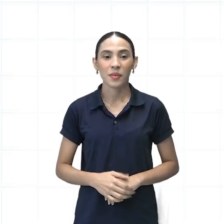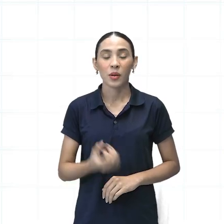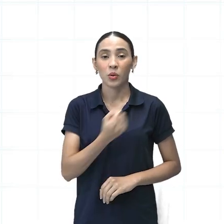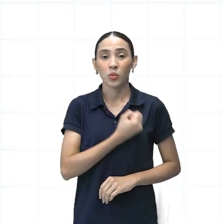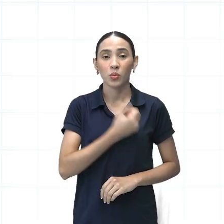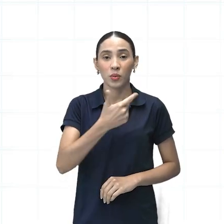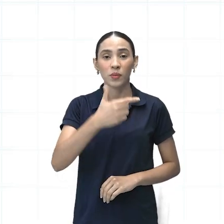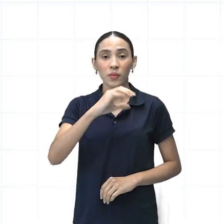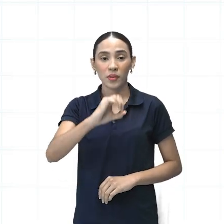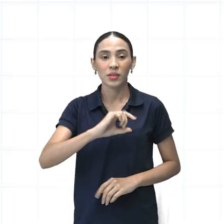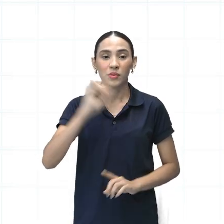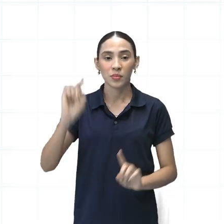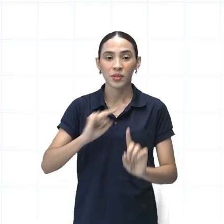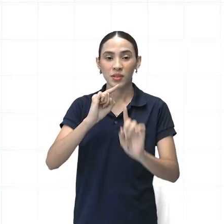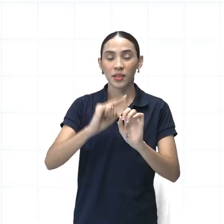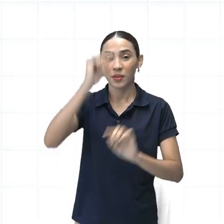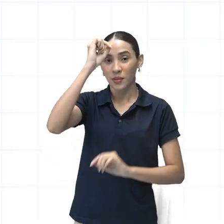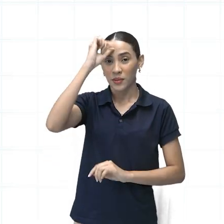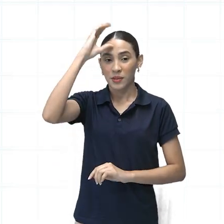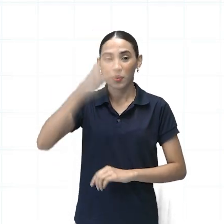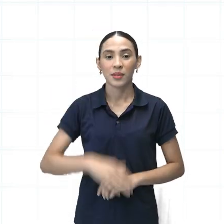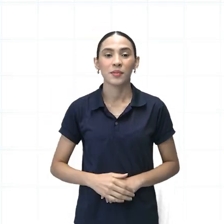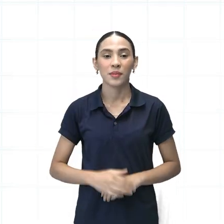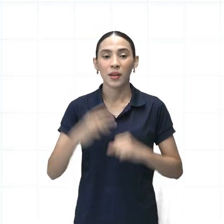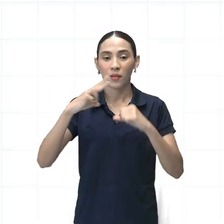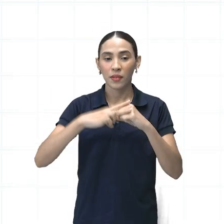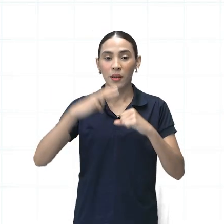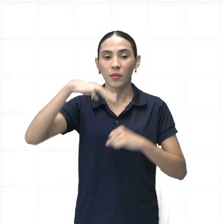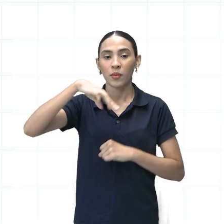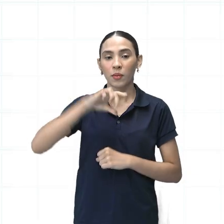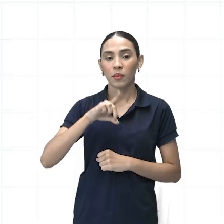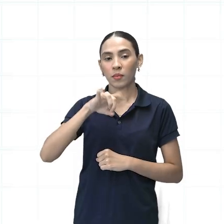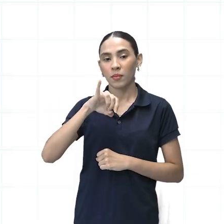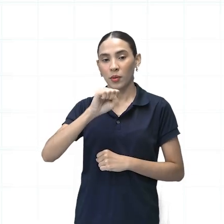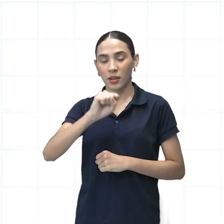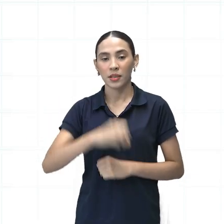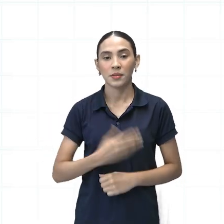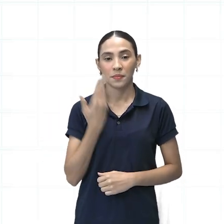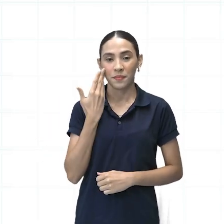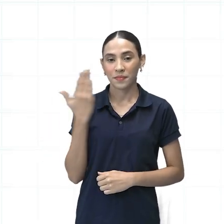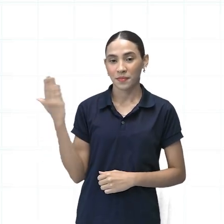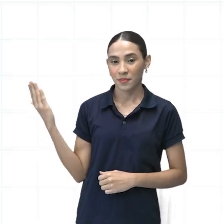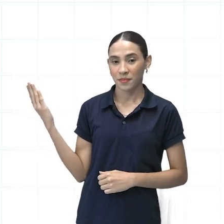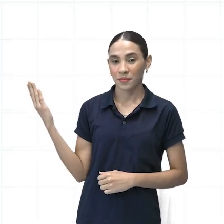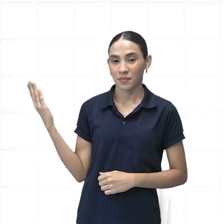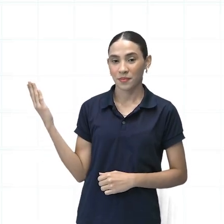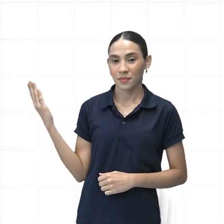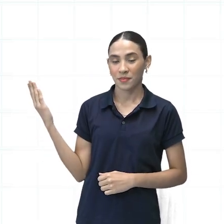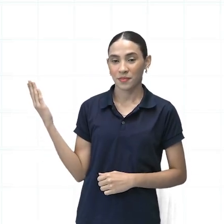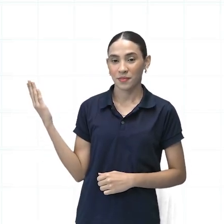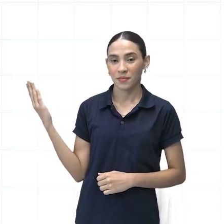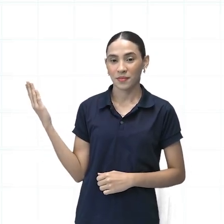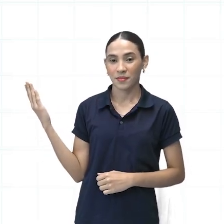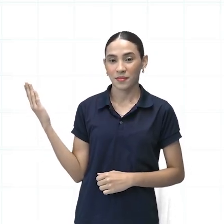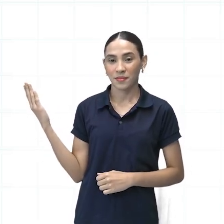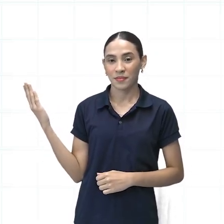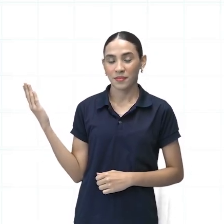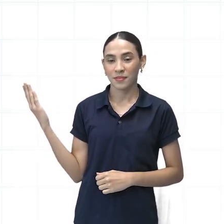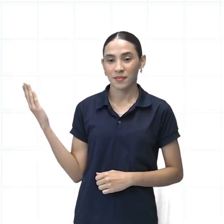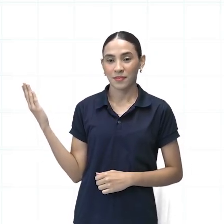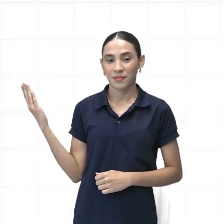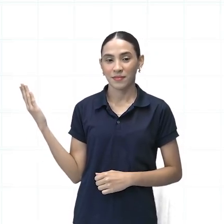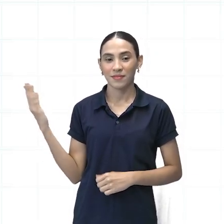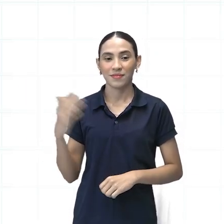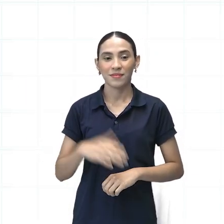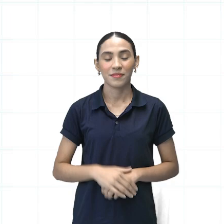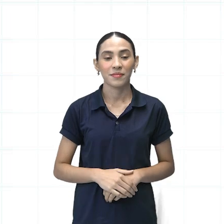Aula de número 20, objeto de conhecimento, verbos modais, should, must, have to, may